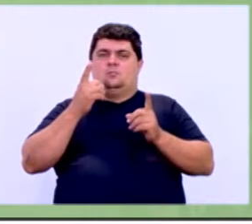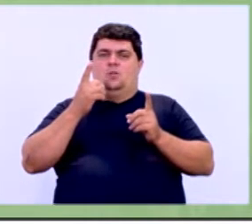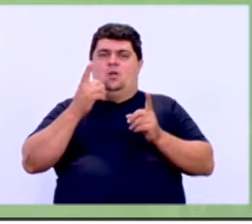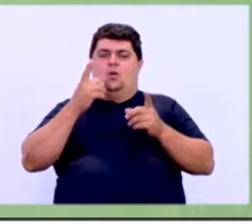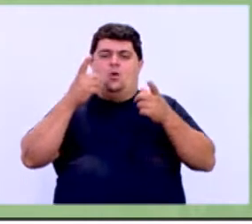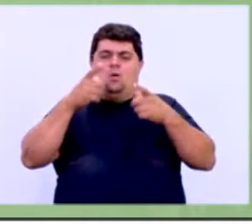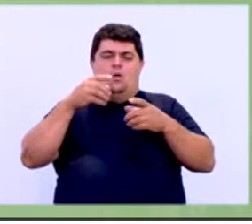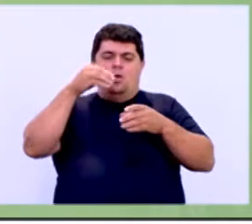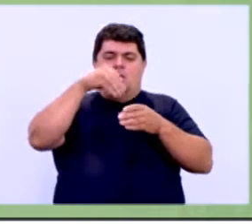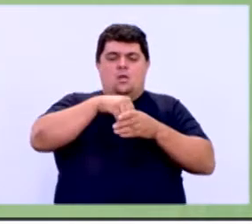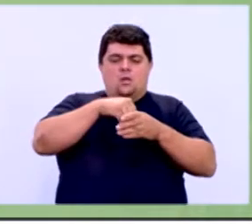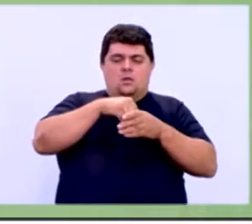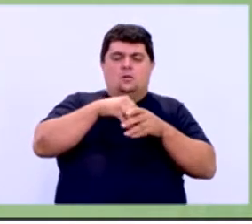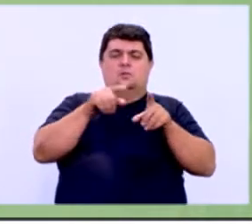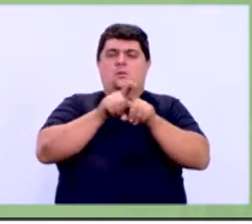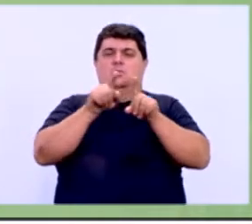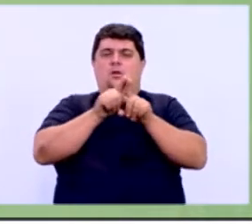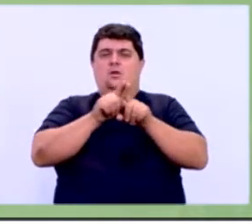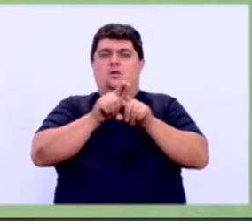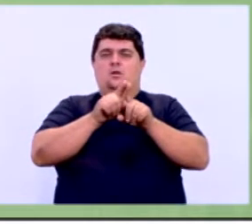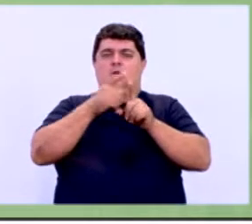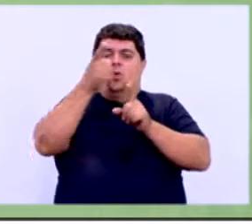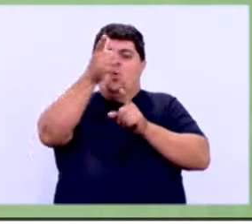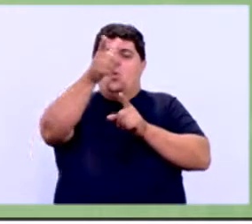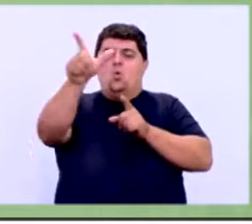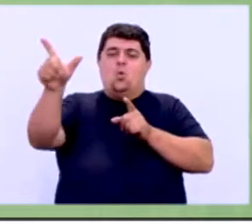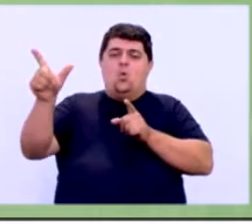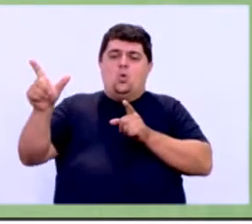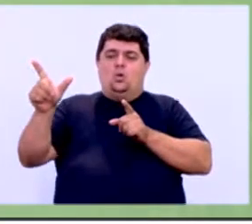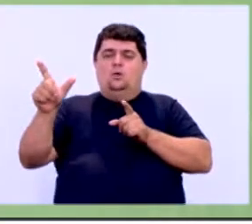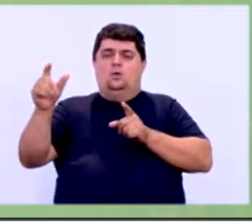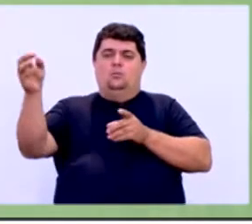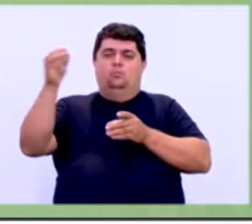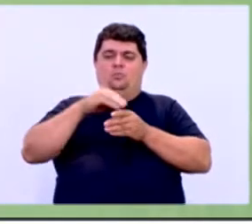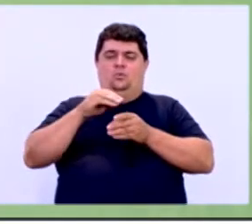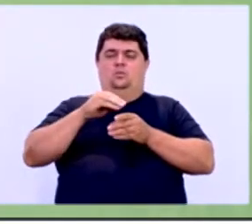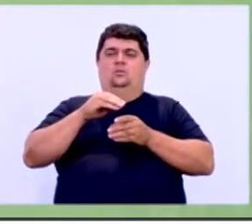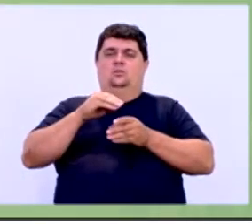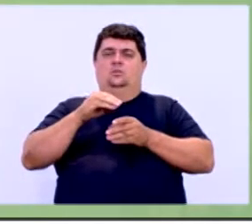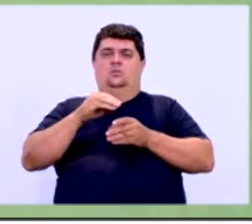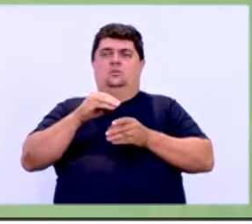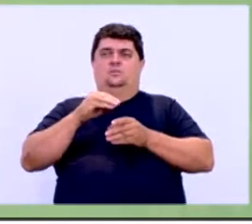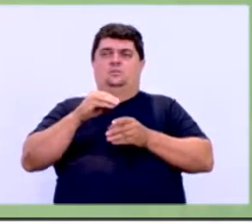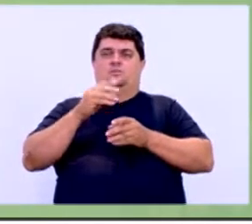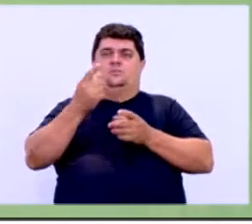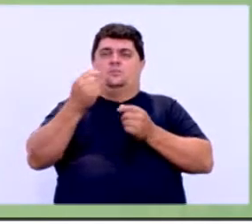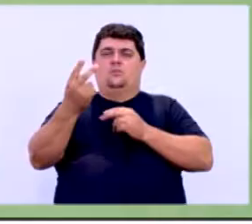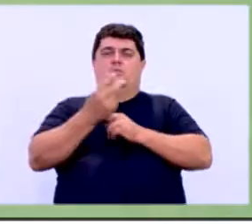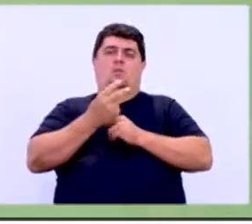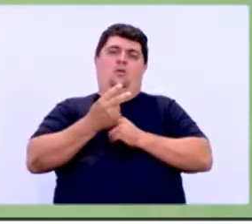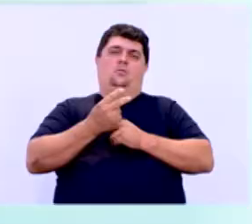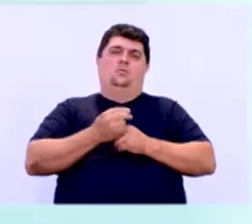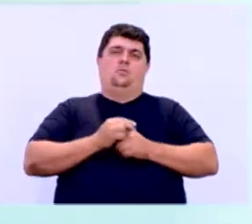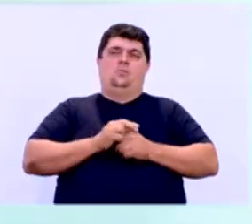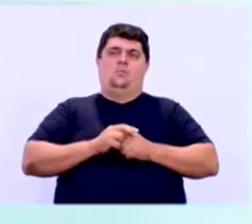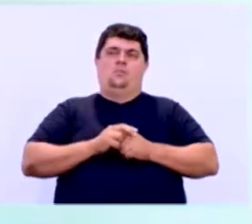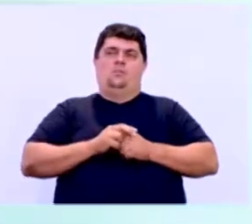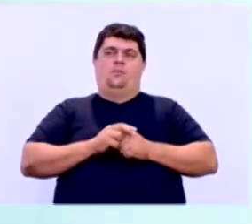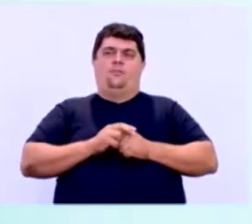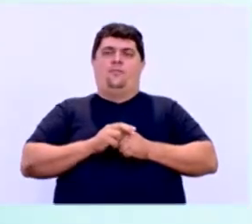internas e também fontes externas de financiamento, né? Vocês